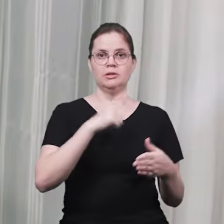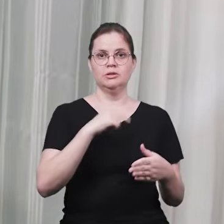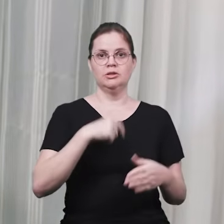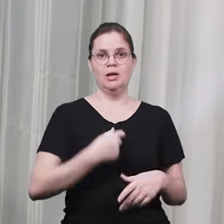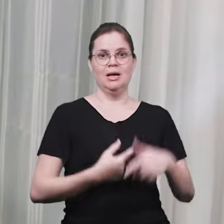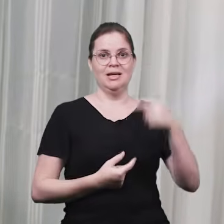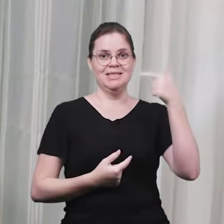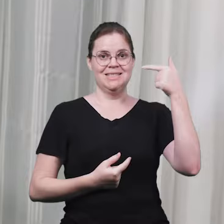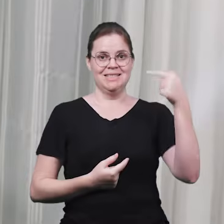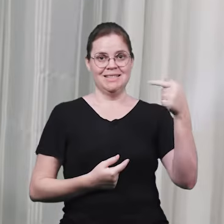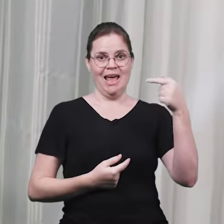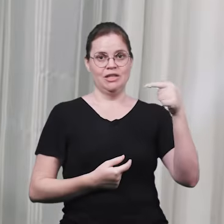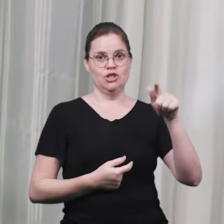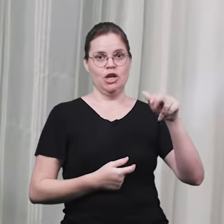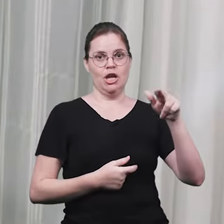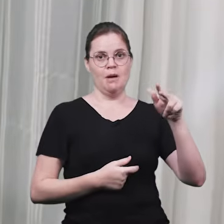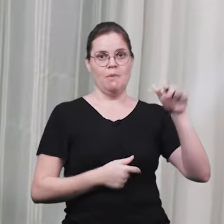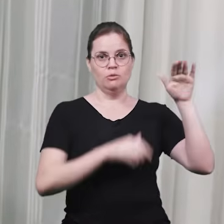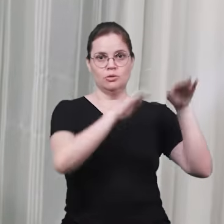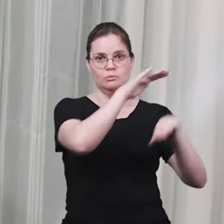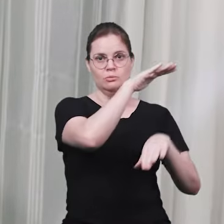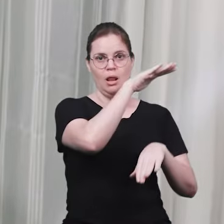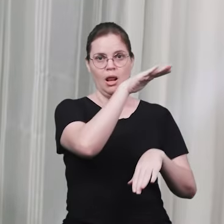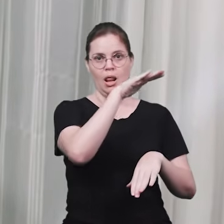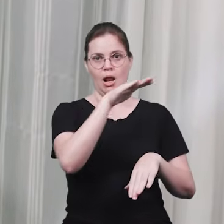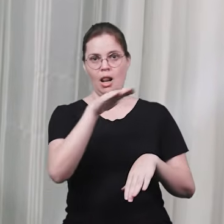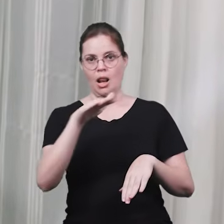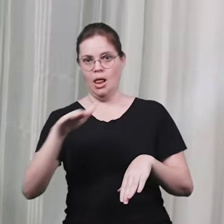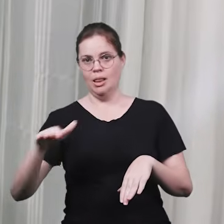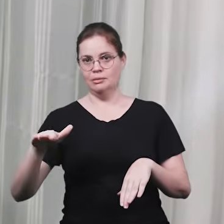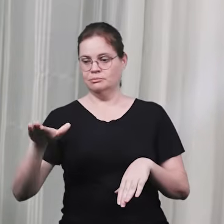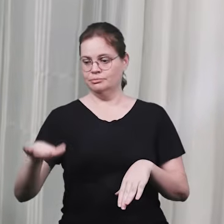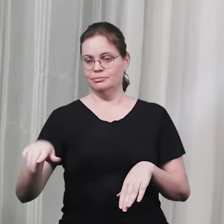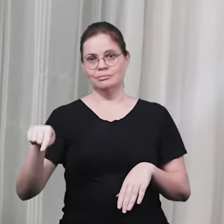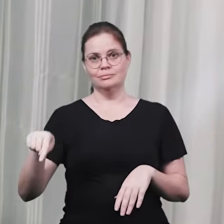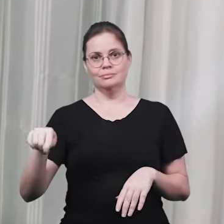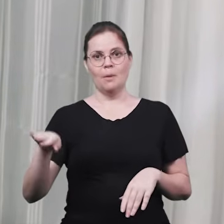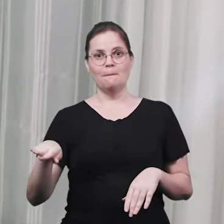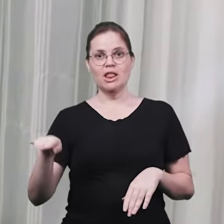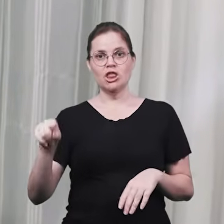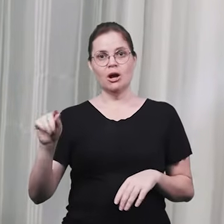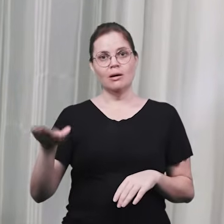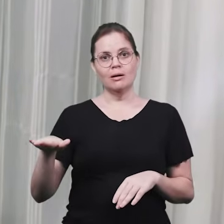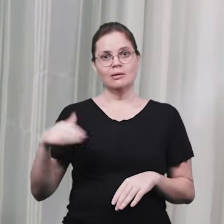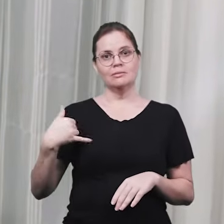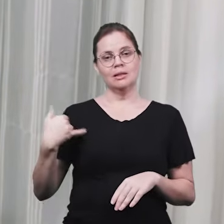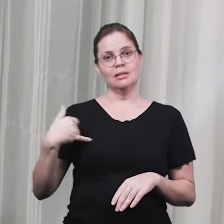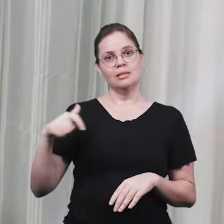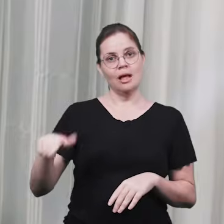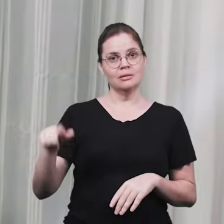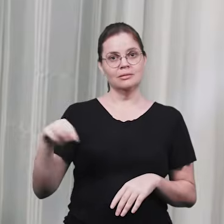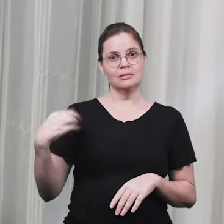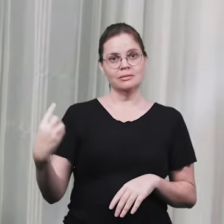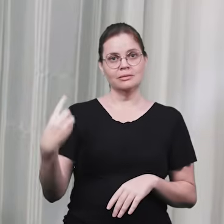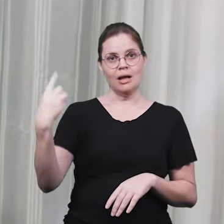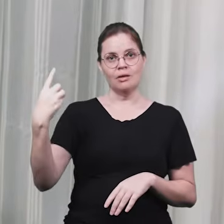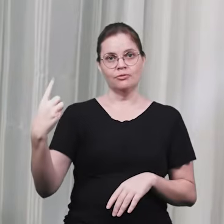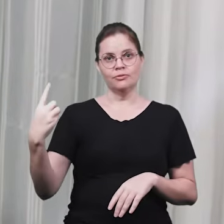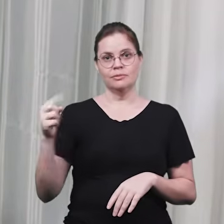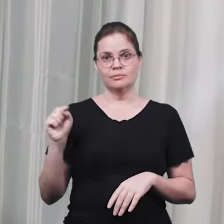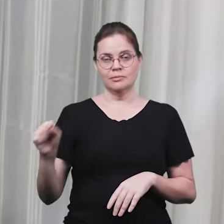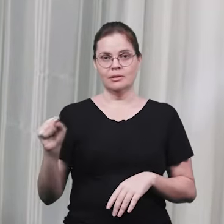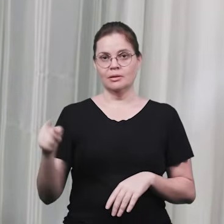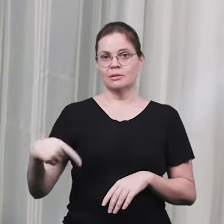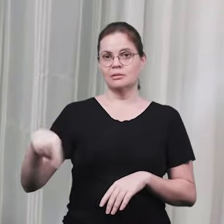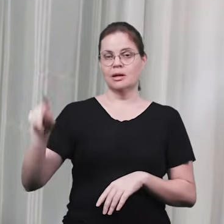irmãos, mas o menor, Davi, que era de baixa estatura, era ruivo, ele